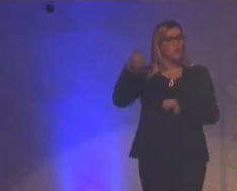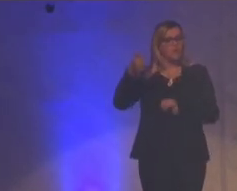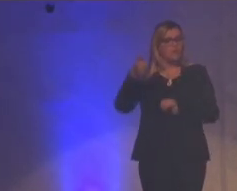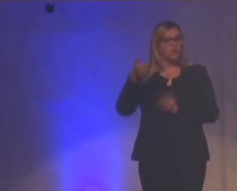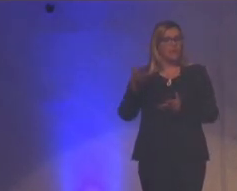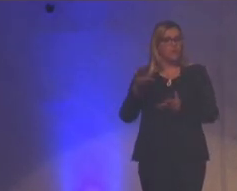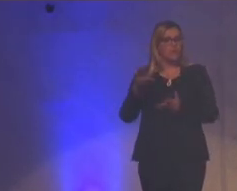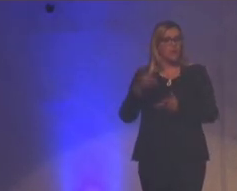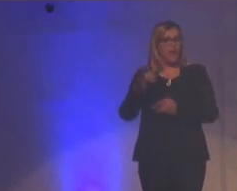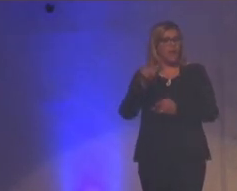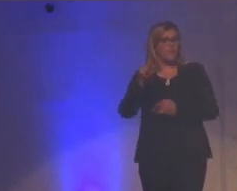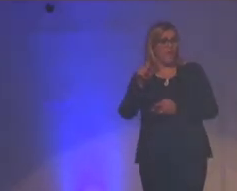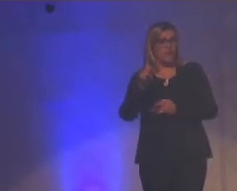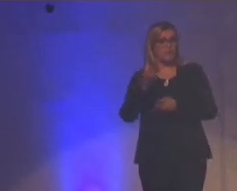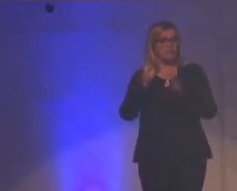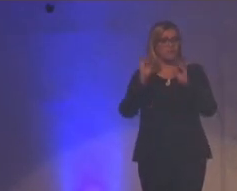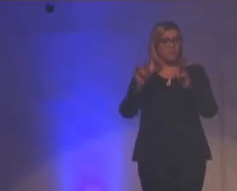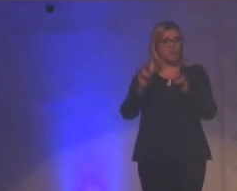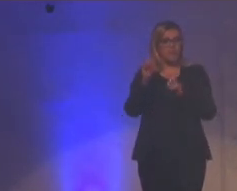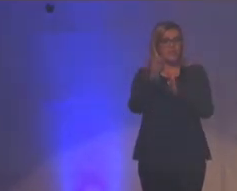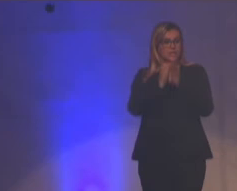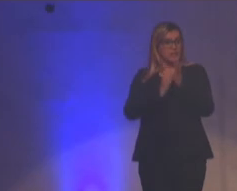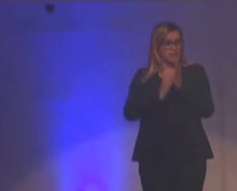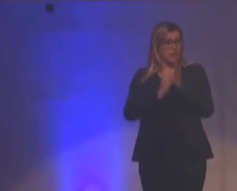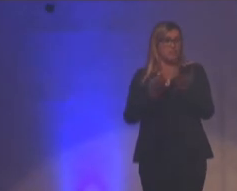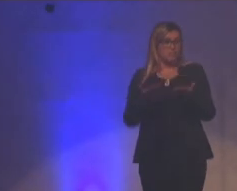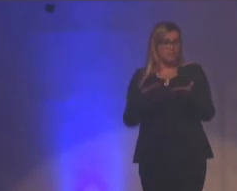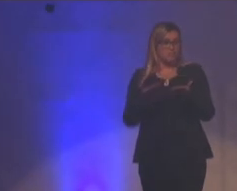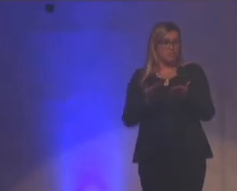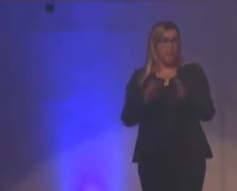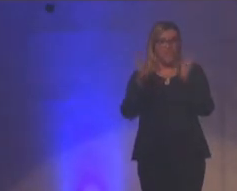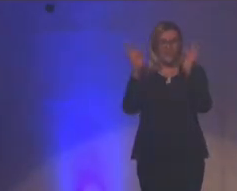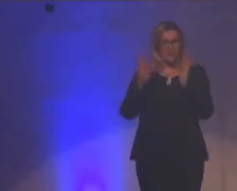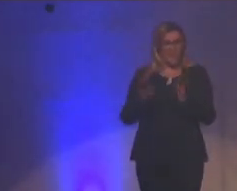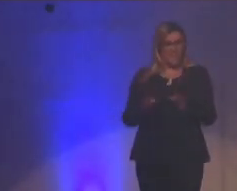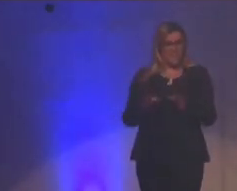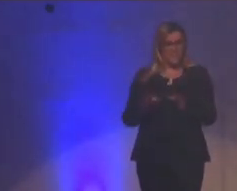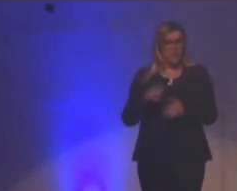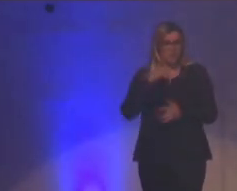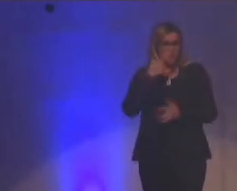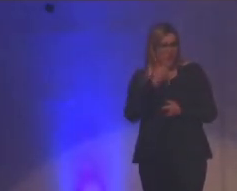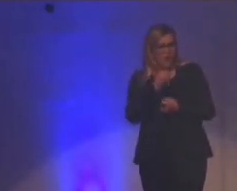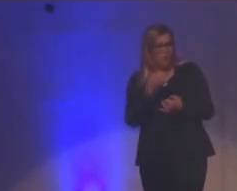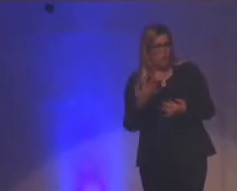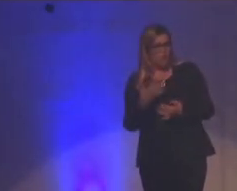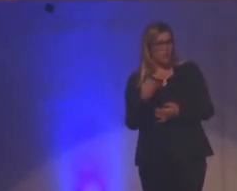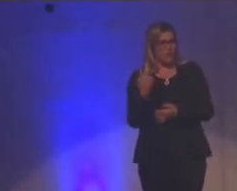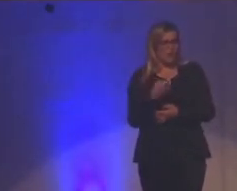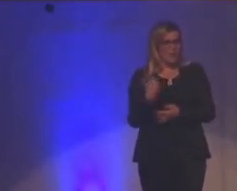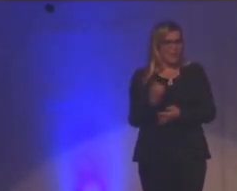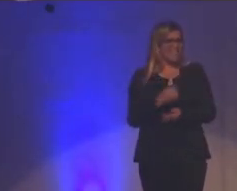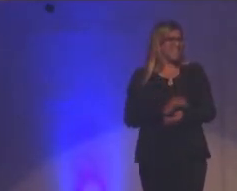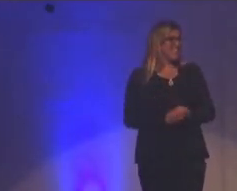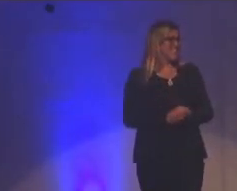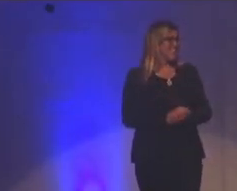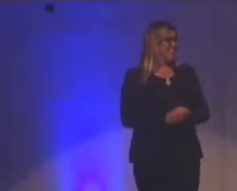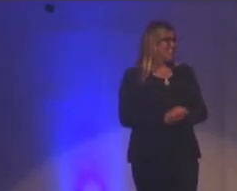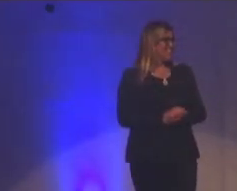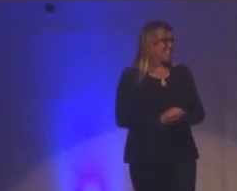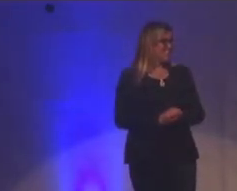As vagas se esgotam muito rápido. Isso é muito legal, né? Eu fico feliz demais. Você pode dar uma palavrinha pra gente? Rapidinho.